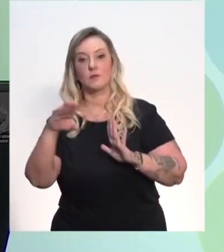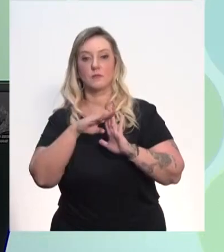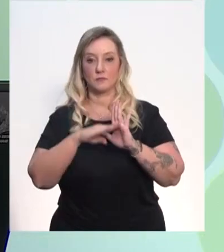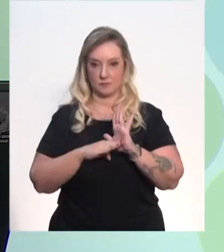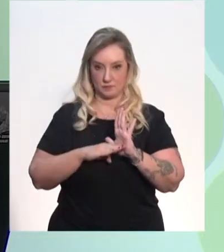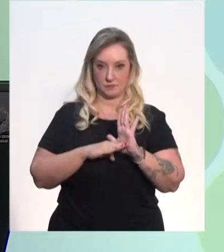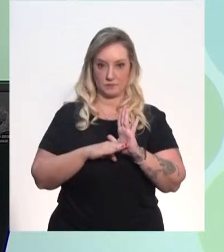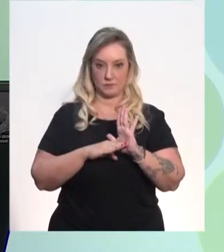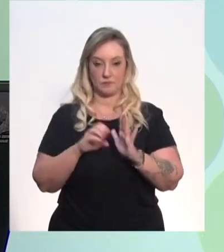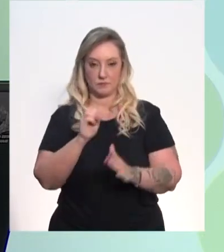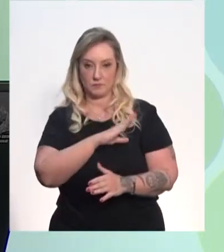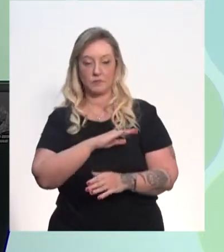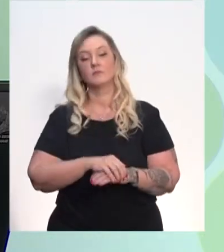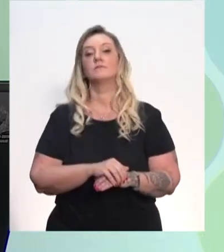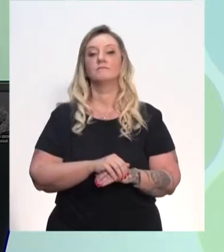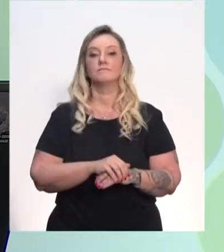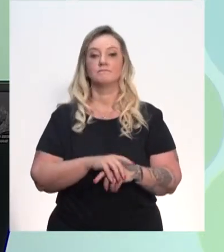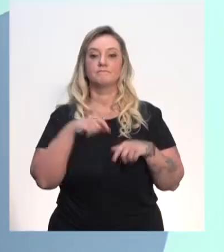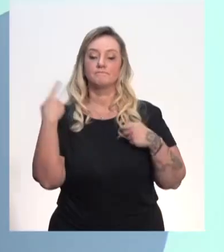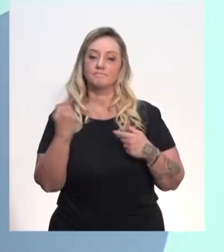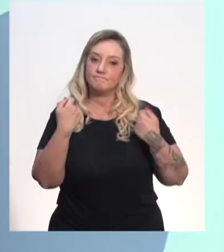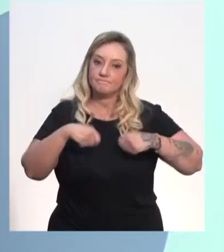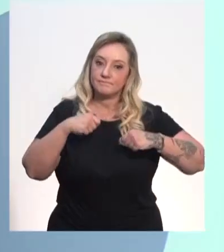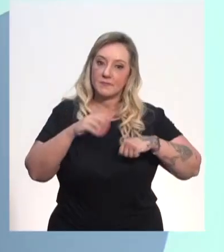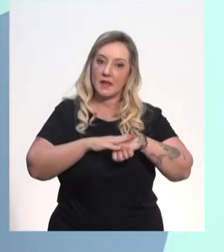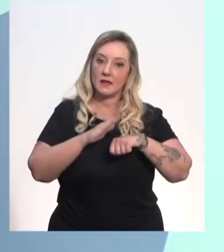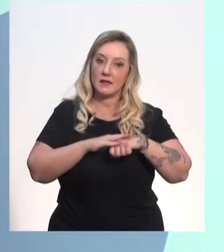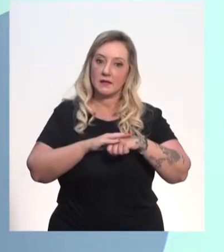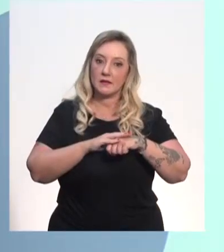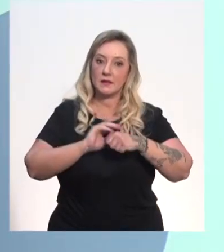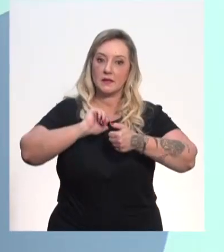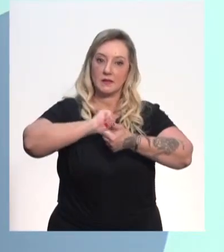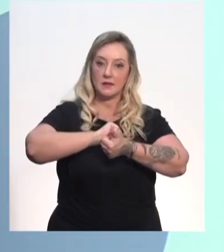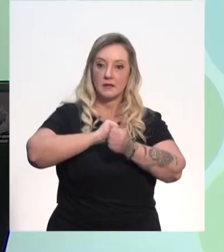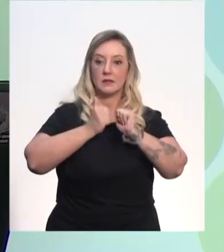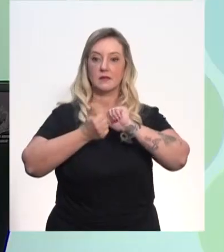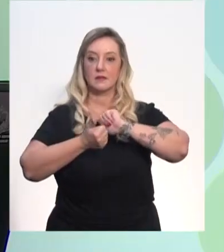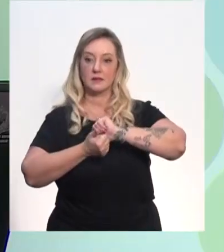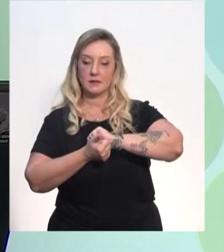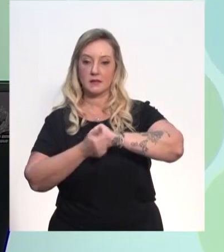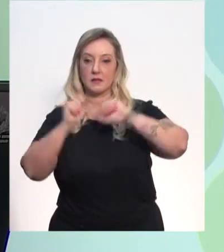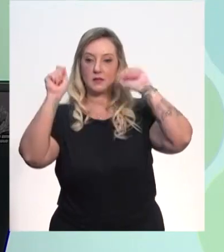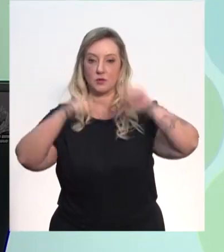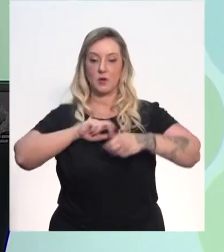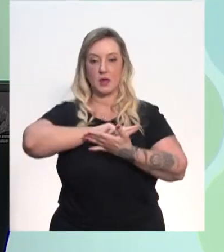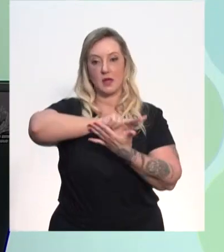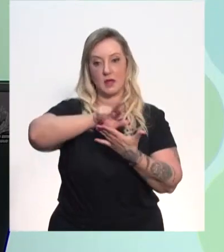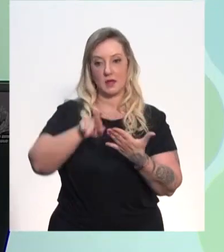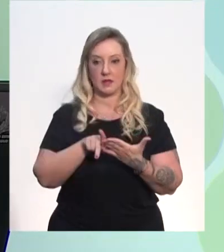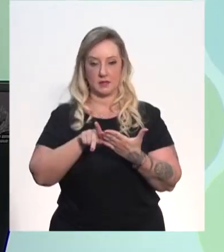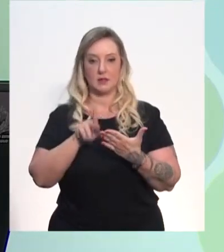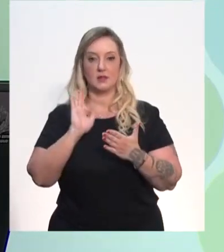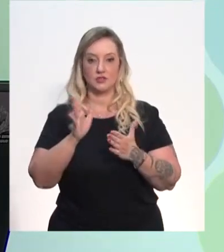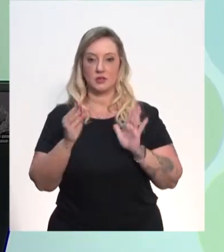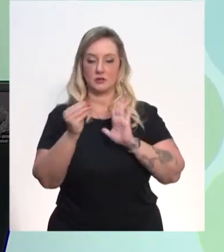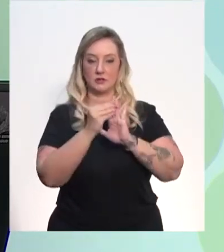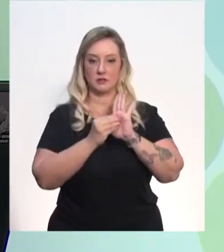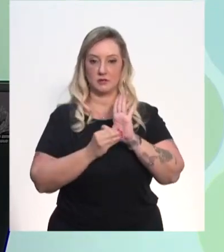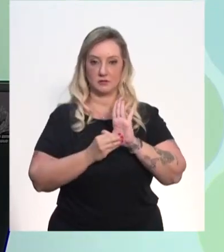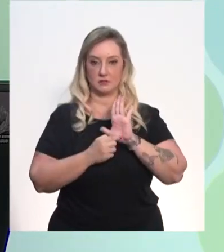desenvolvimento da aprendizagem nesse primeiro bimestre. Então, é um documento que é muito importante que todas as escolas